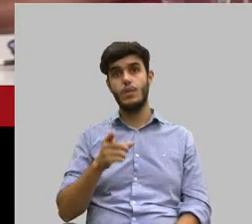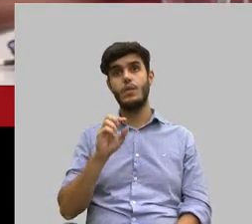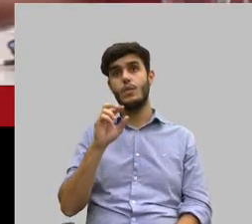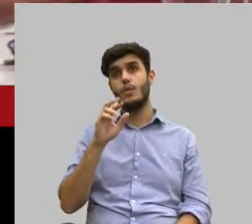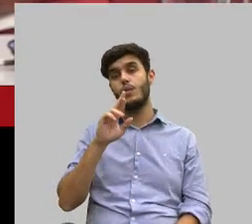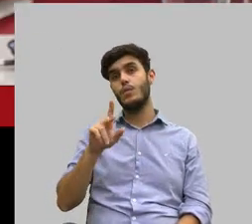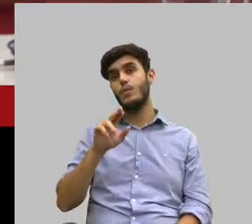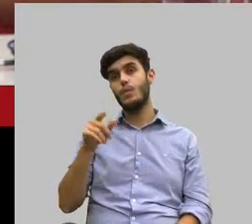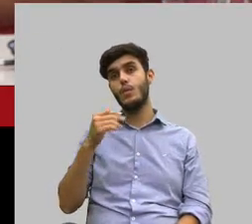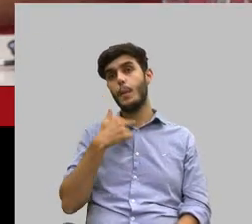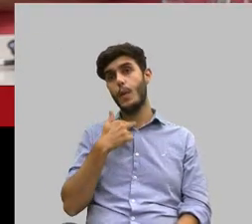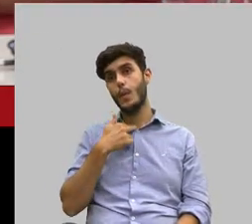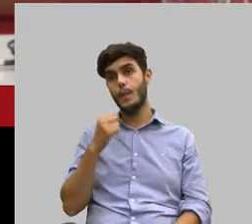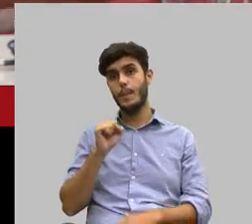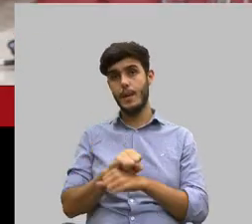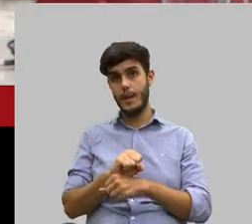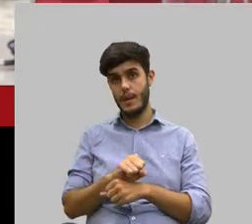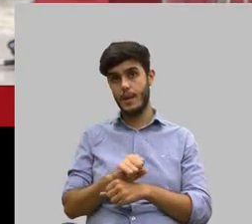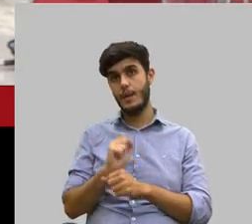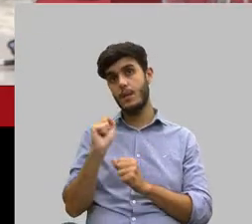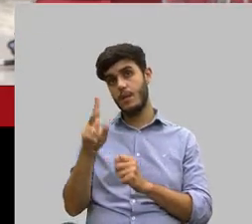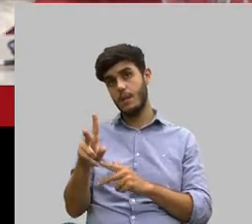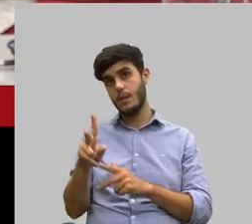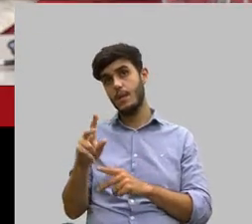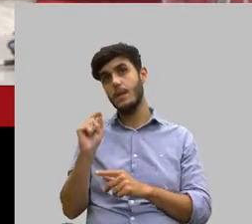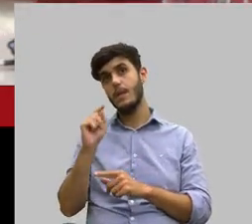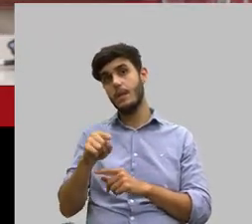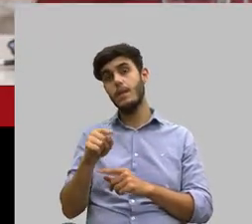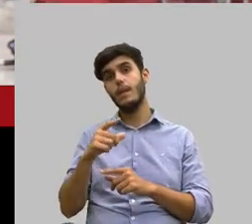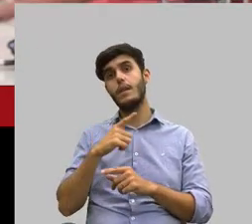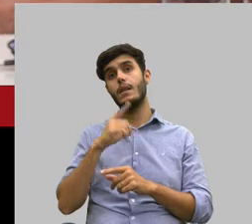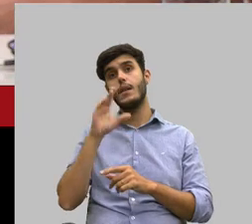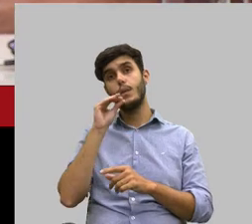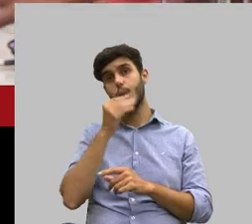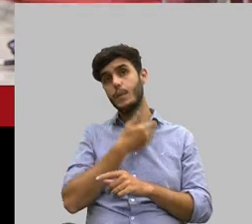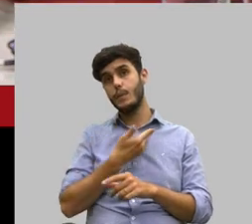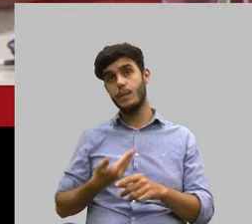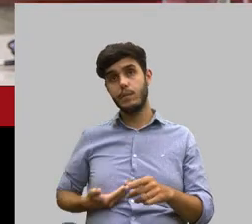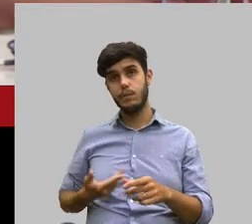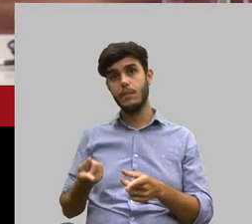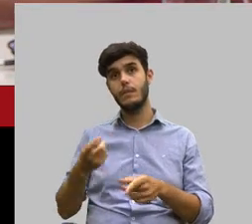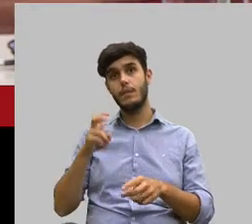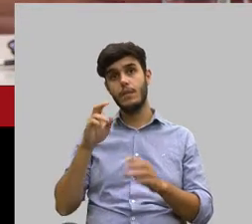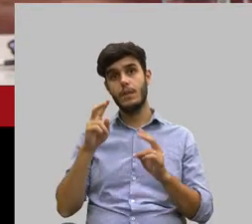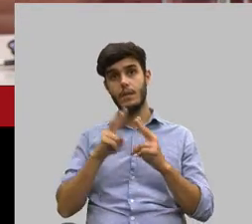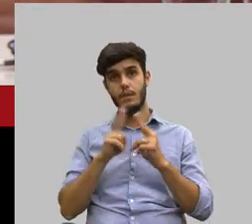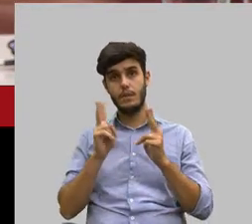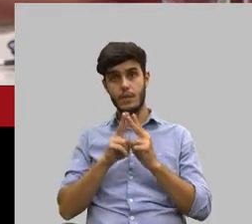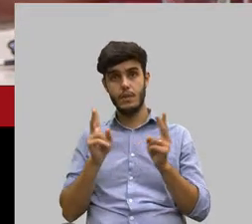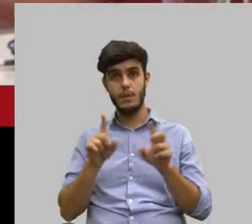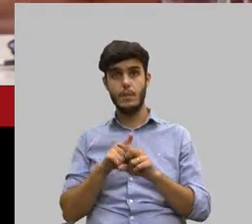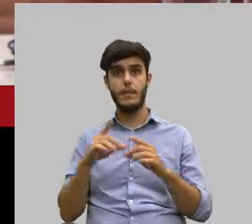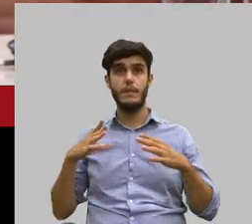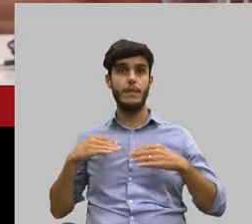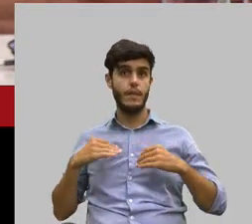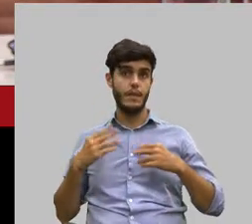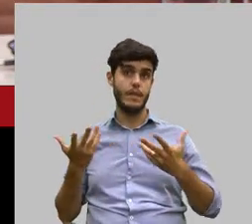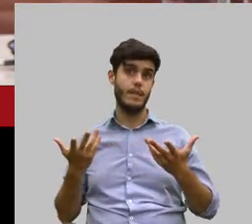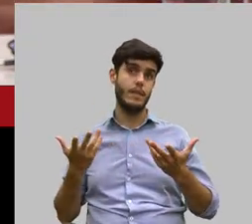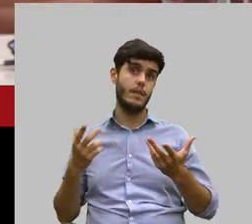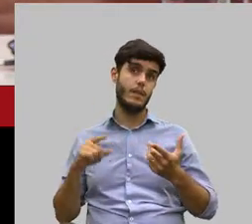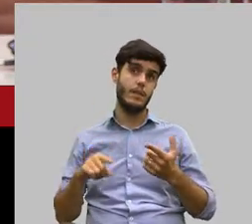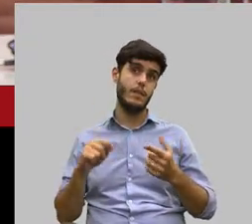ele porque então esse servidor es não desfrutam também de feriados e ponto